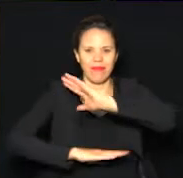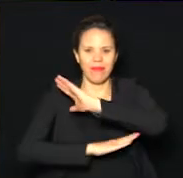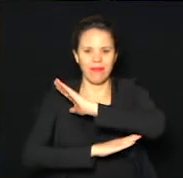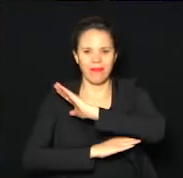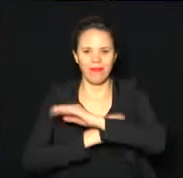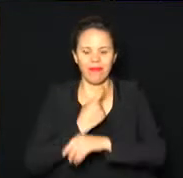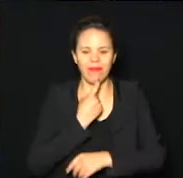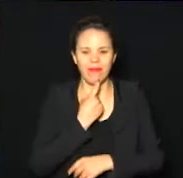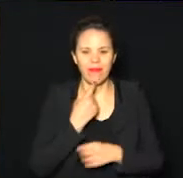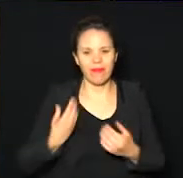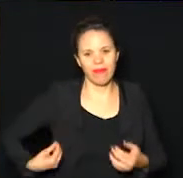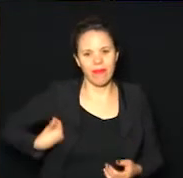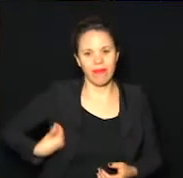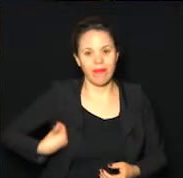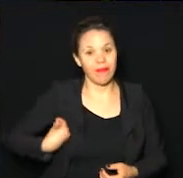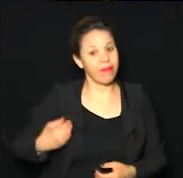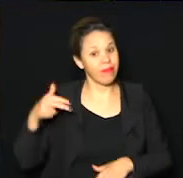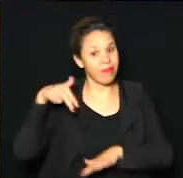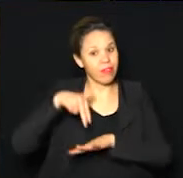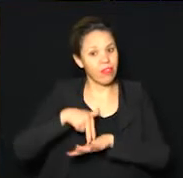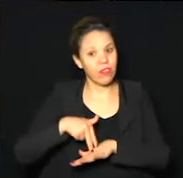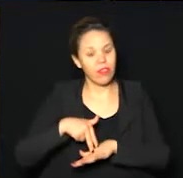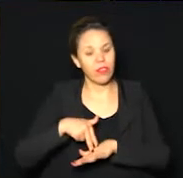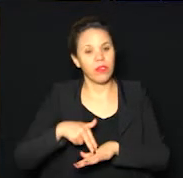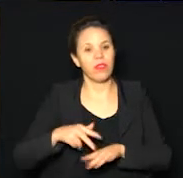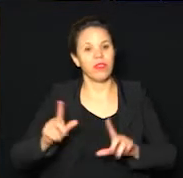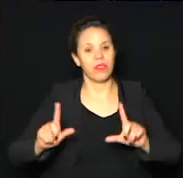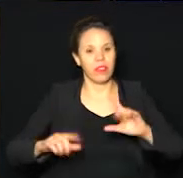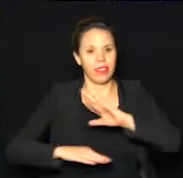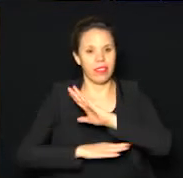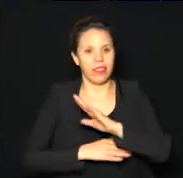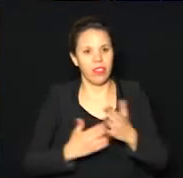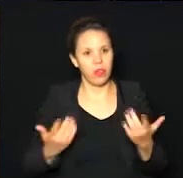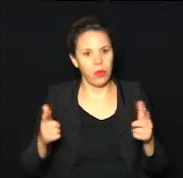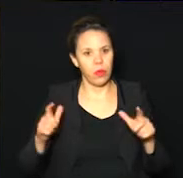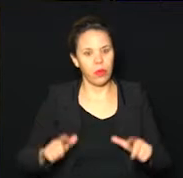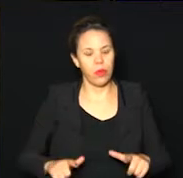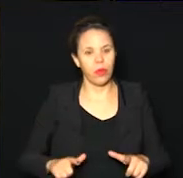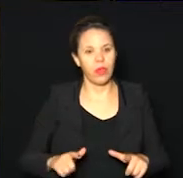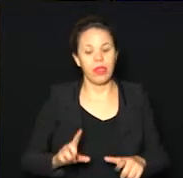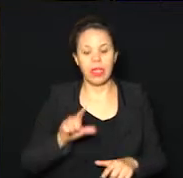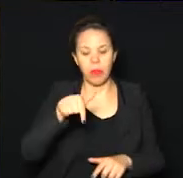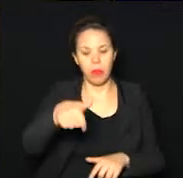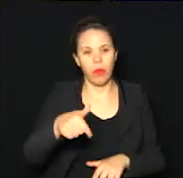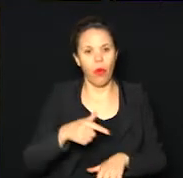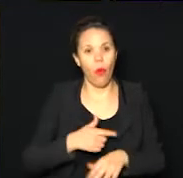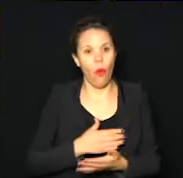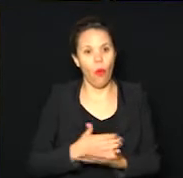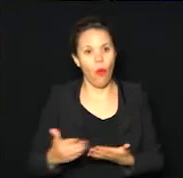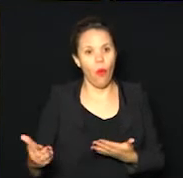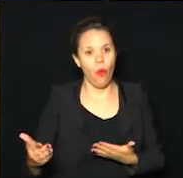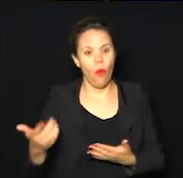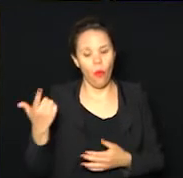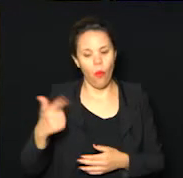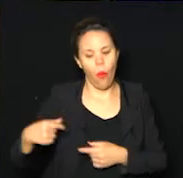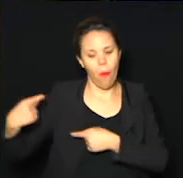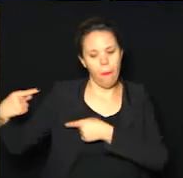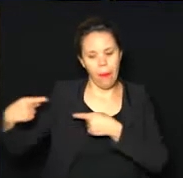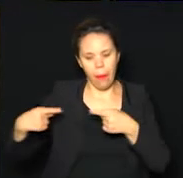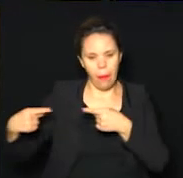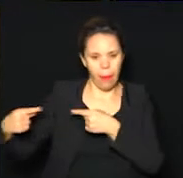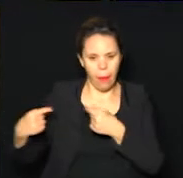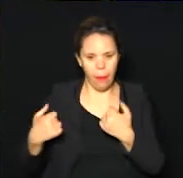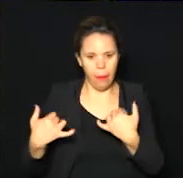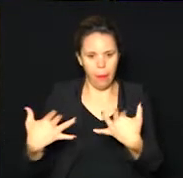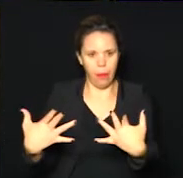Nós falamos ao vivo, eu estou aqui no estúdio da TV Câmara, porque daqui a pouco vai ter início mais um debate público